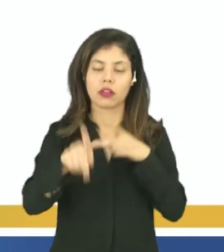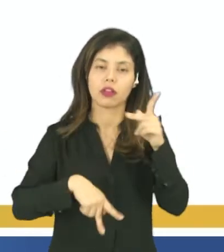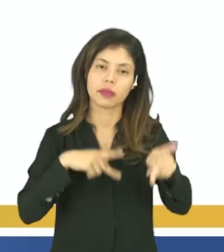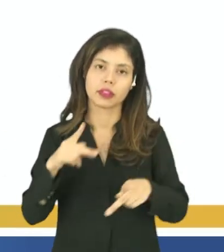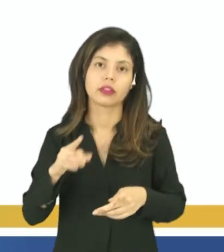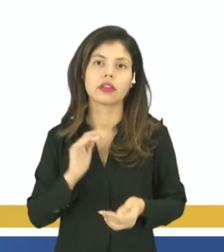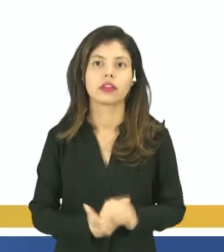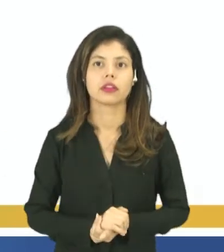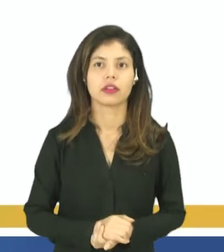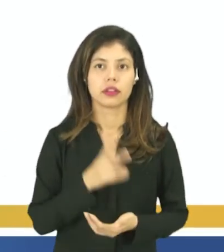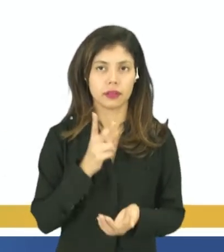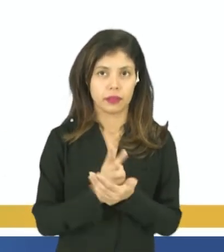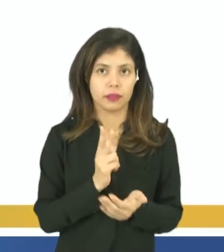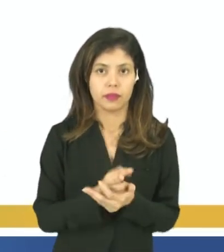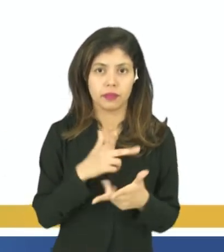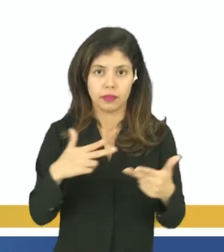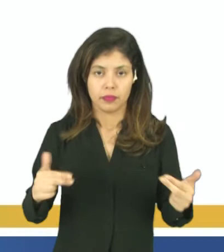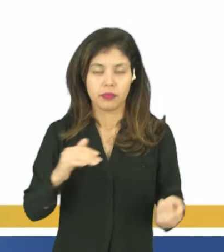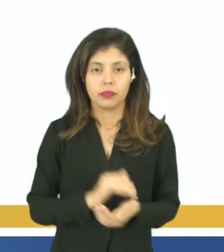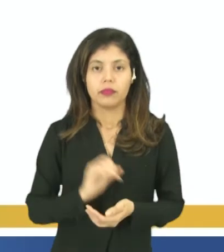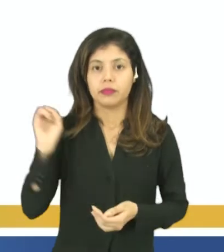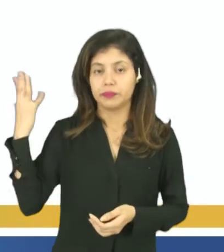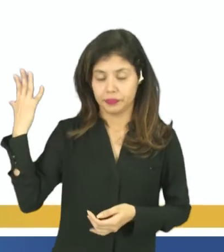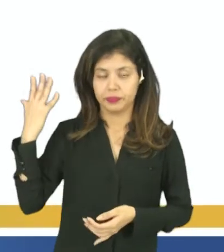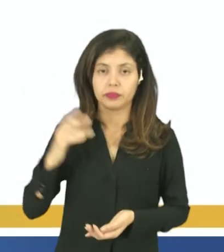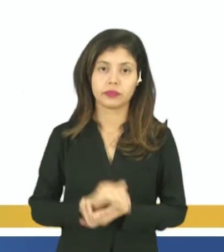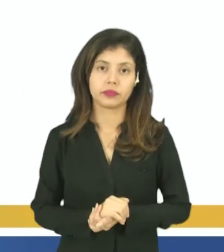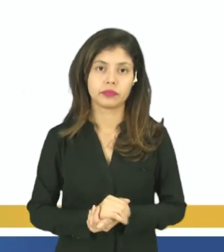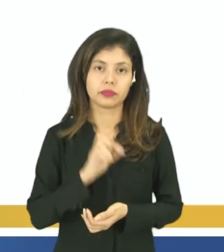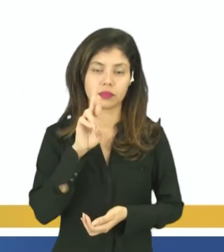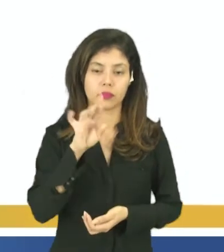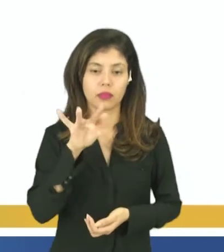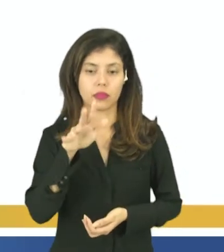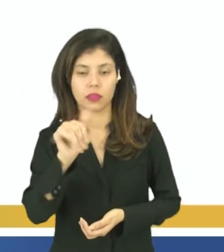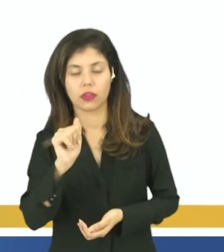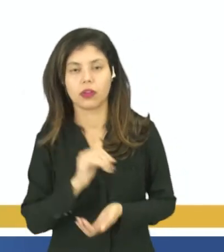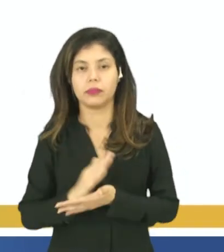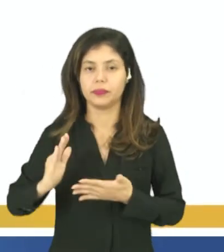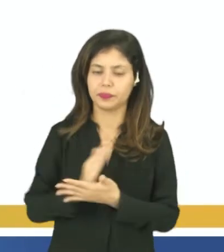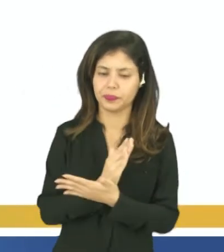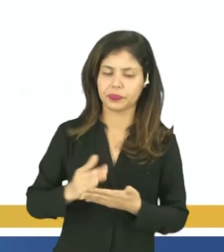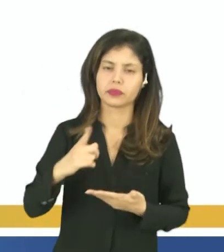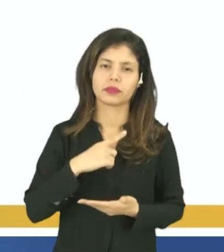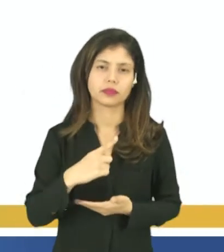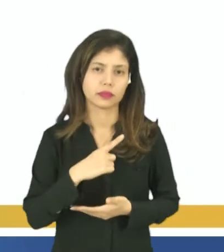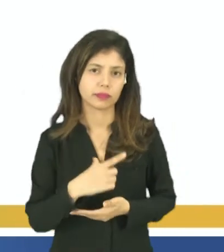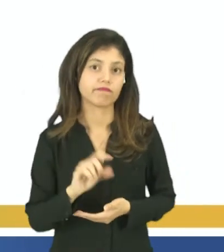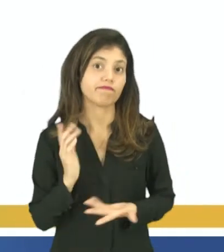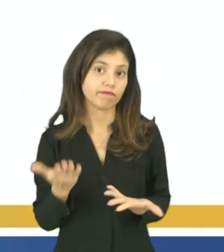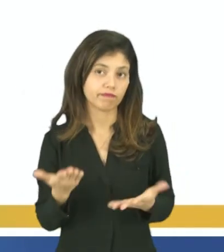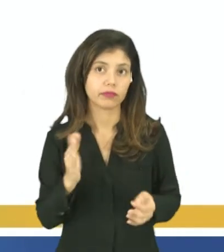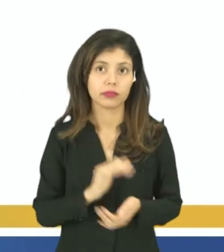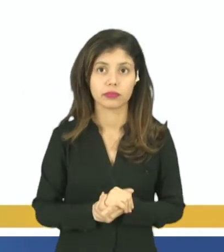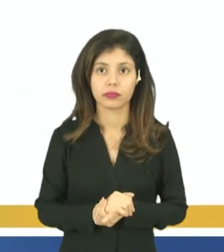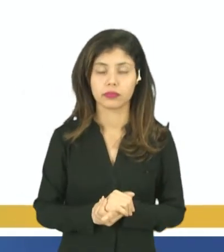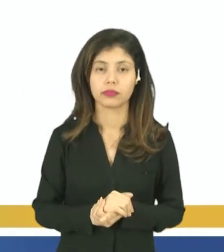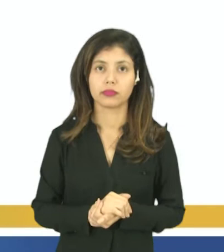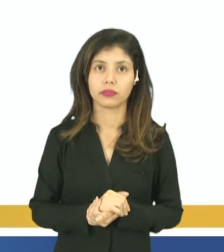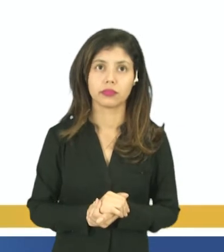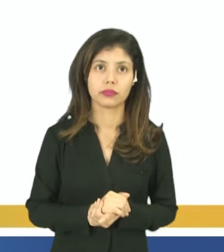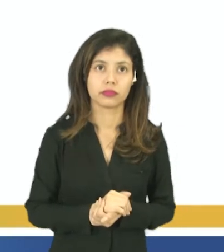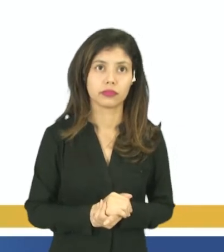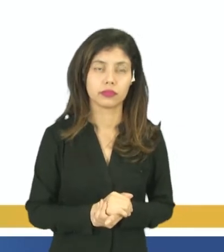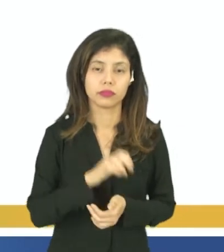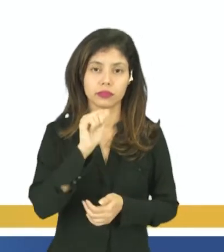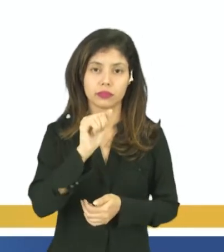população. A mesma coisa tem acontecido em Roraima. Em alguns momentos houve, inclusive, acirramento